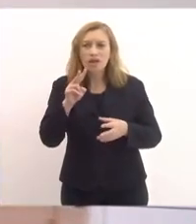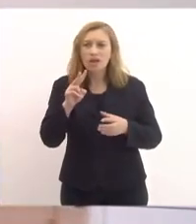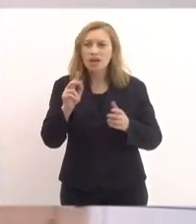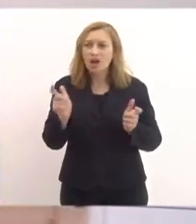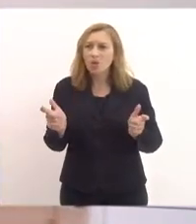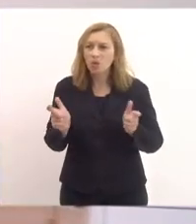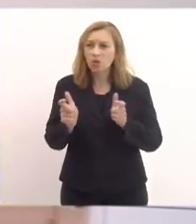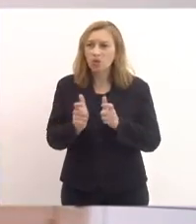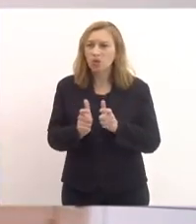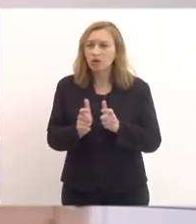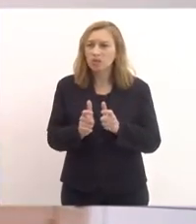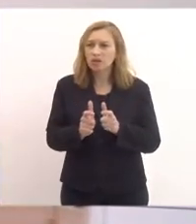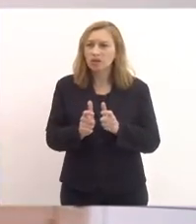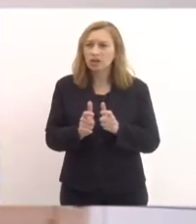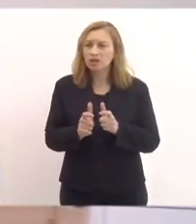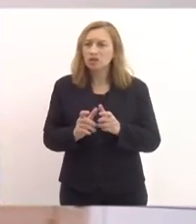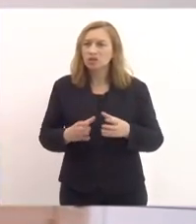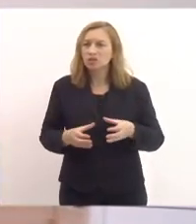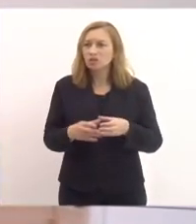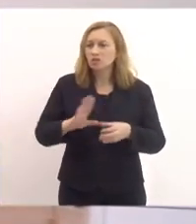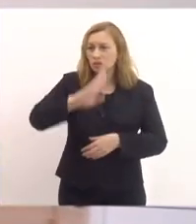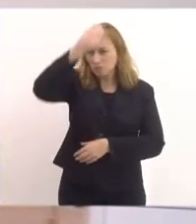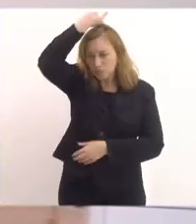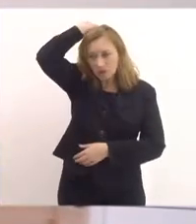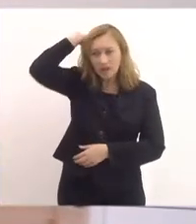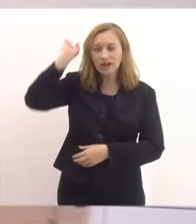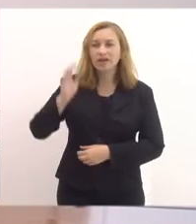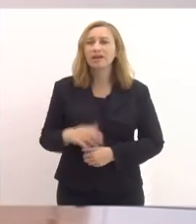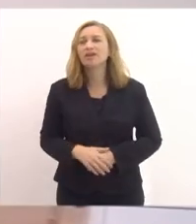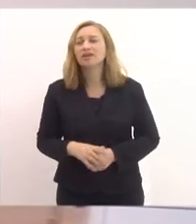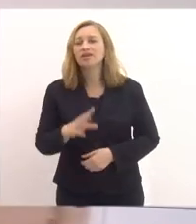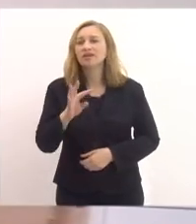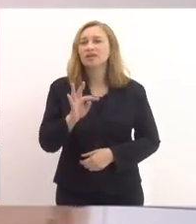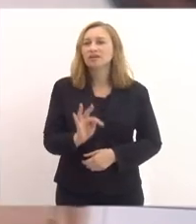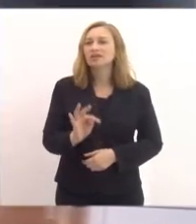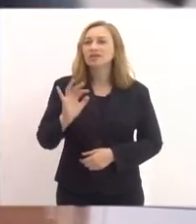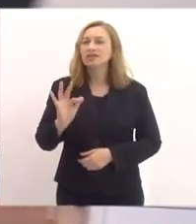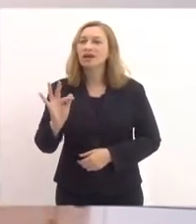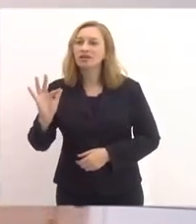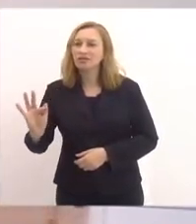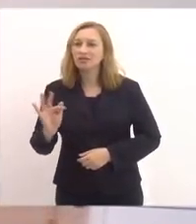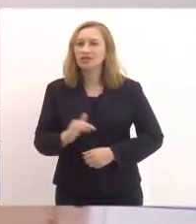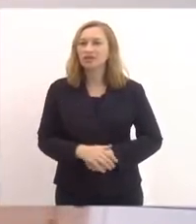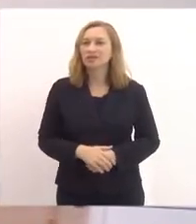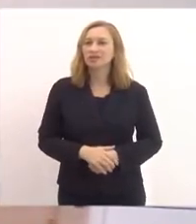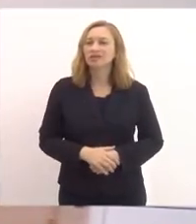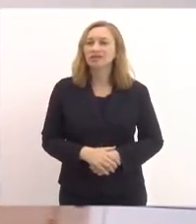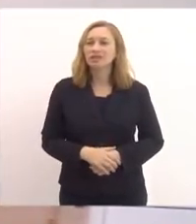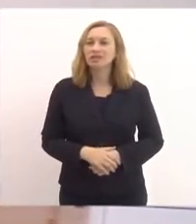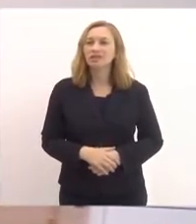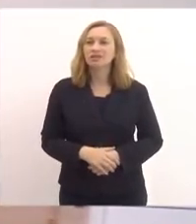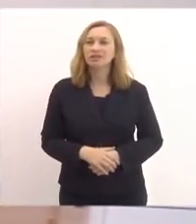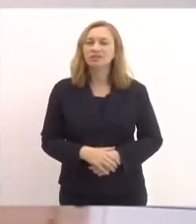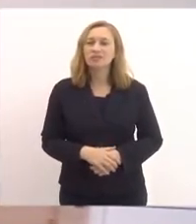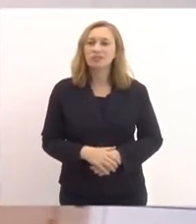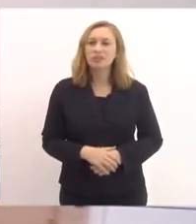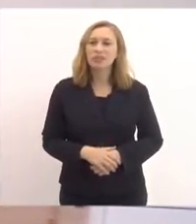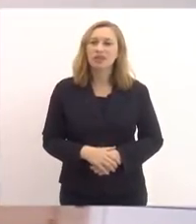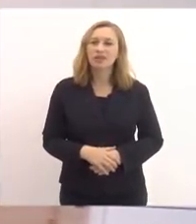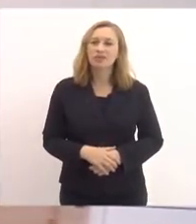está postergando a realização do TAF. E o TAF pode ser a grande ferramenta de seleção. E é também,